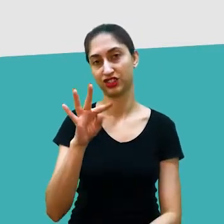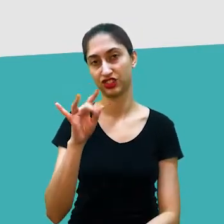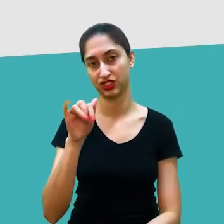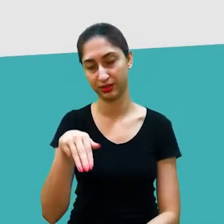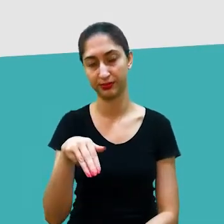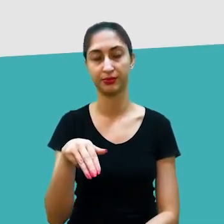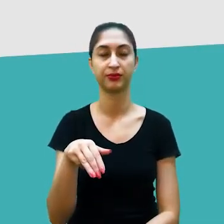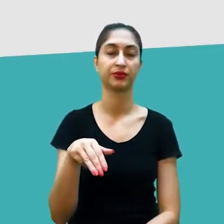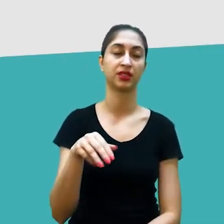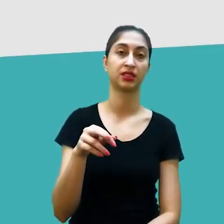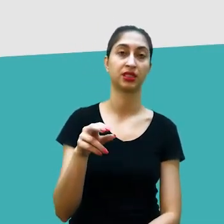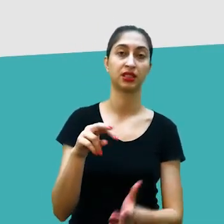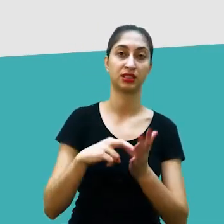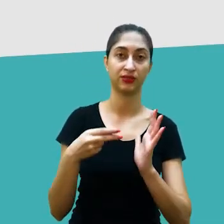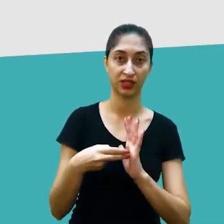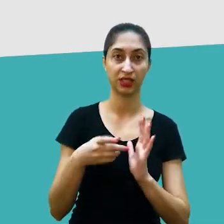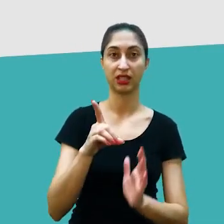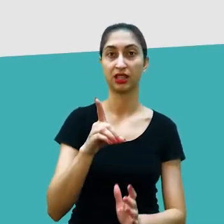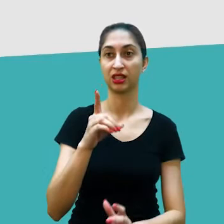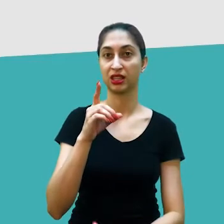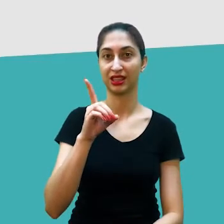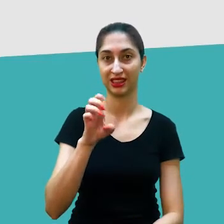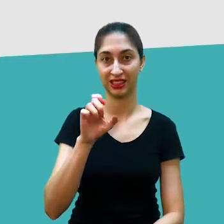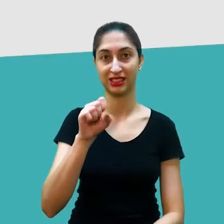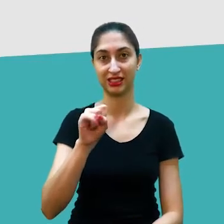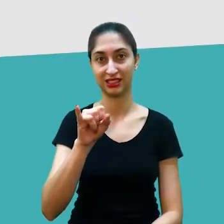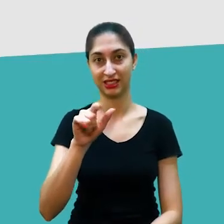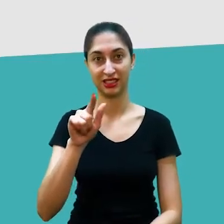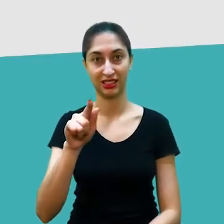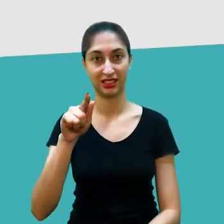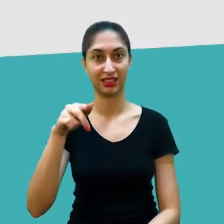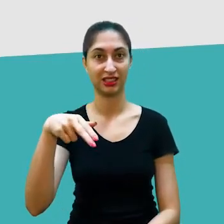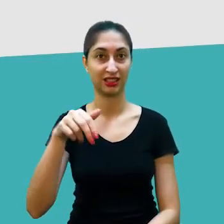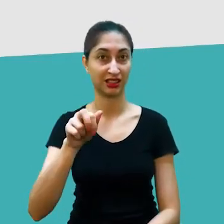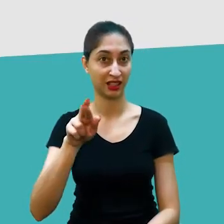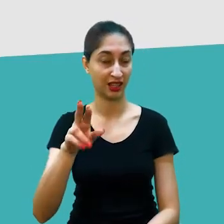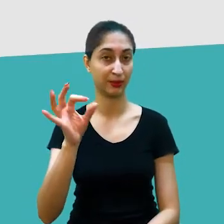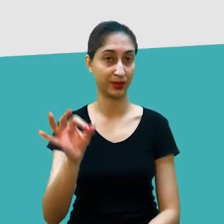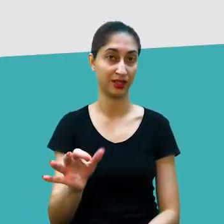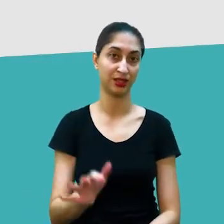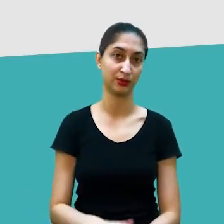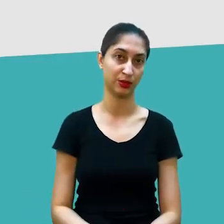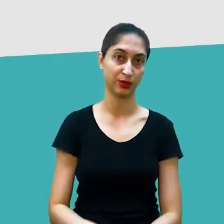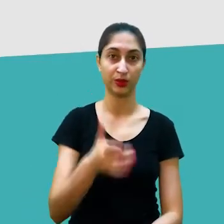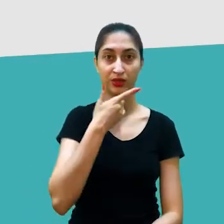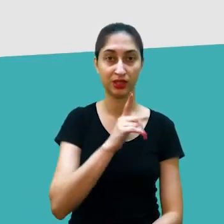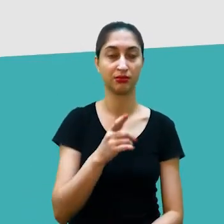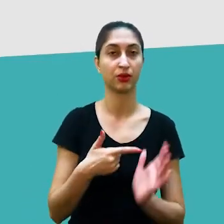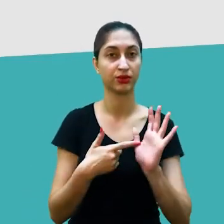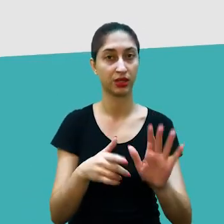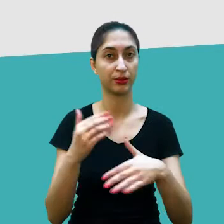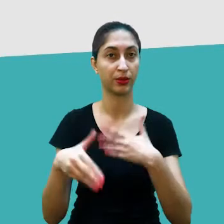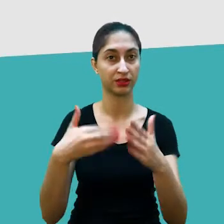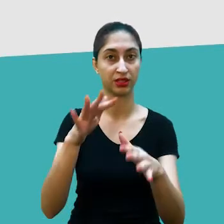designar, né, designar mesmo, né, estabelecer princípios, processos e um